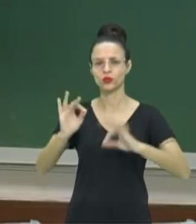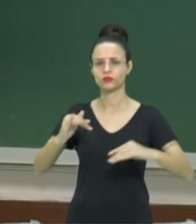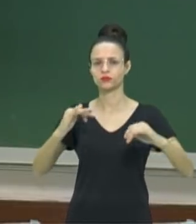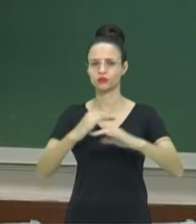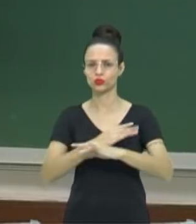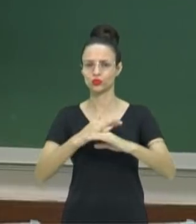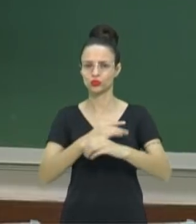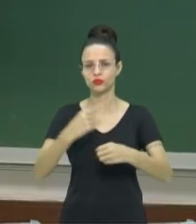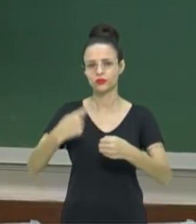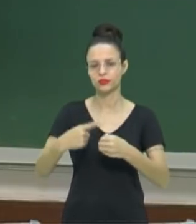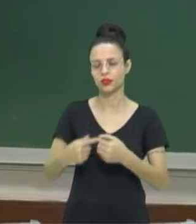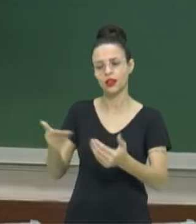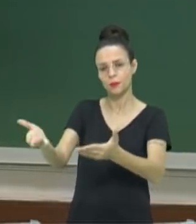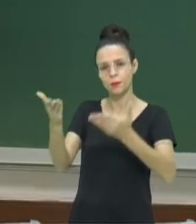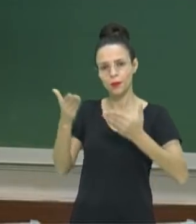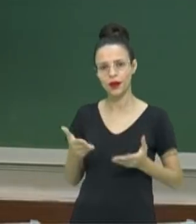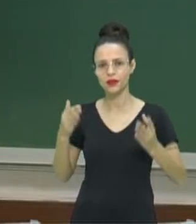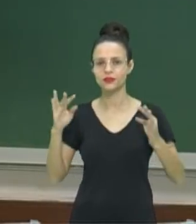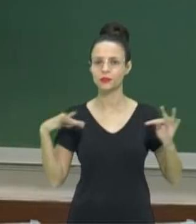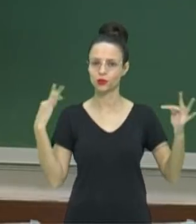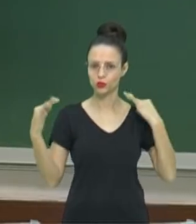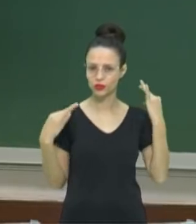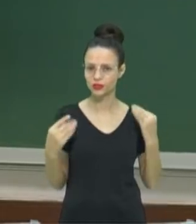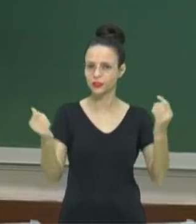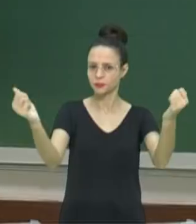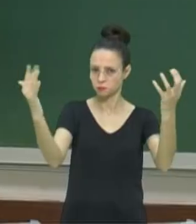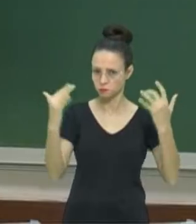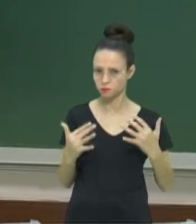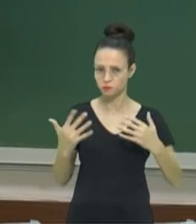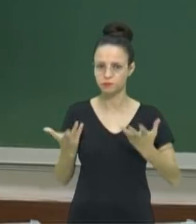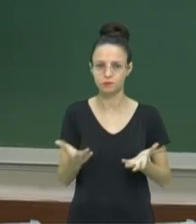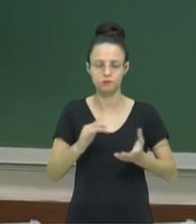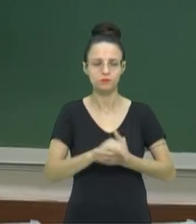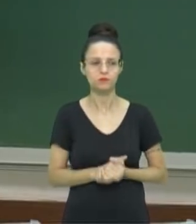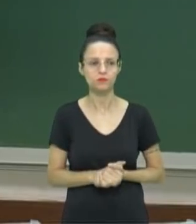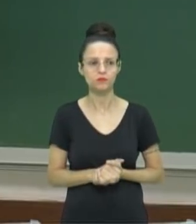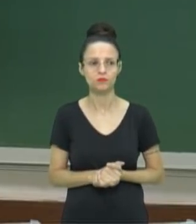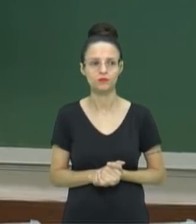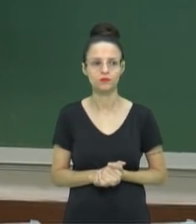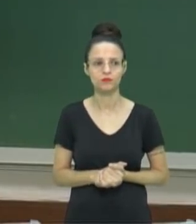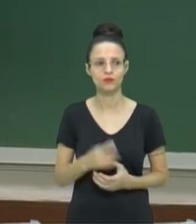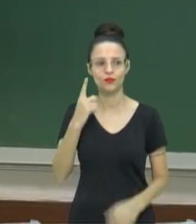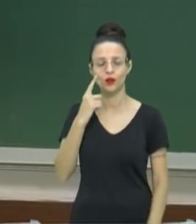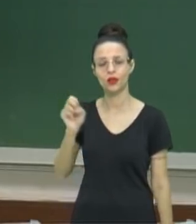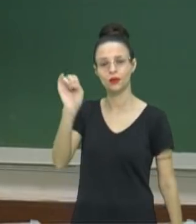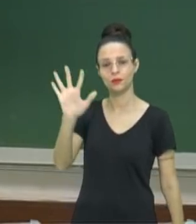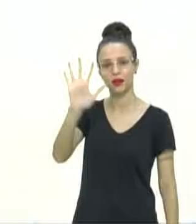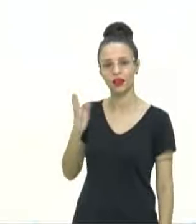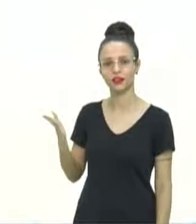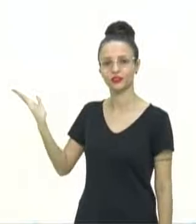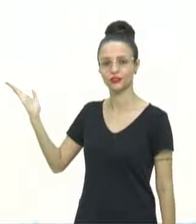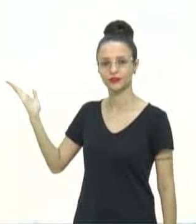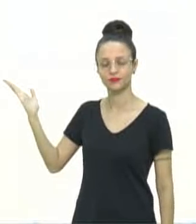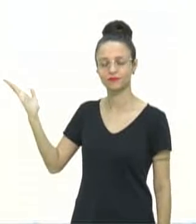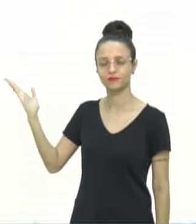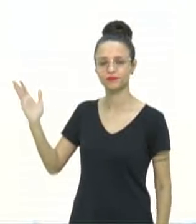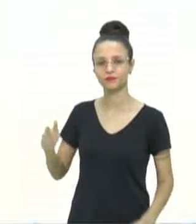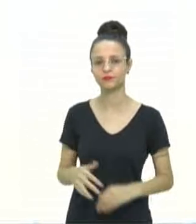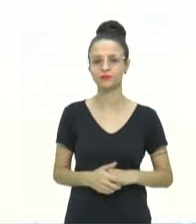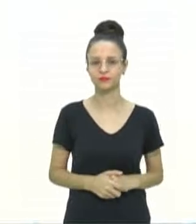cidades para receber turistas, certo? Então, só ilustrando um pouquinho o turismo. Trouxe uma imagem ali para a